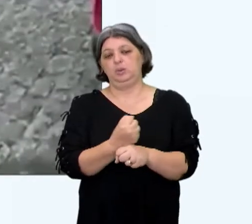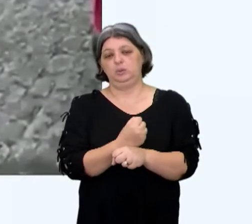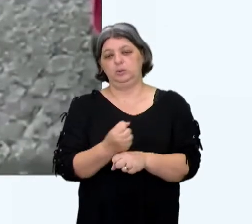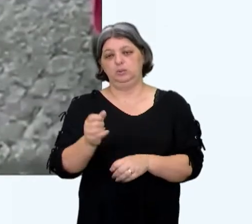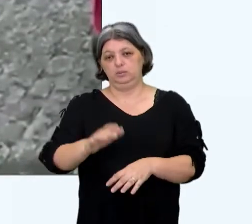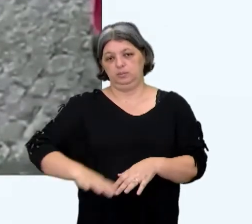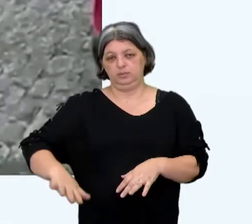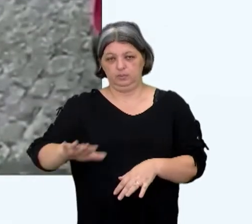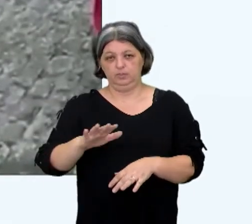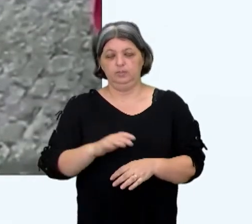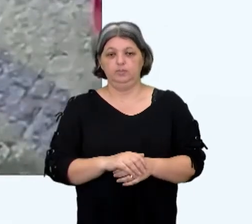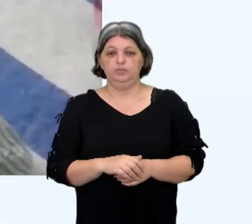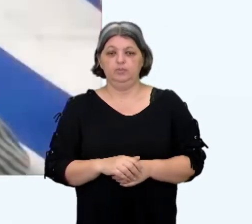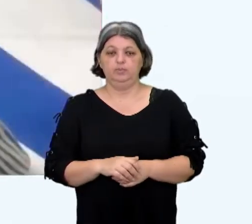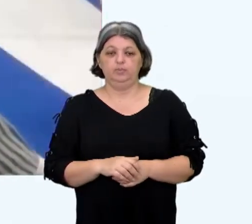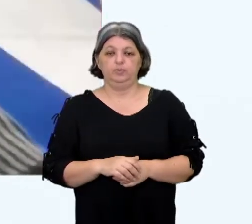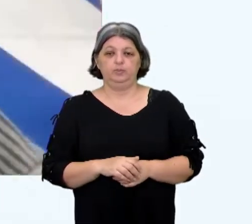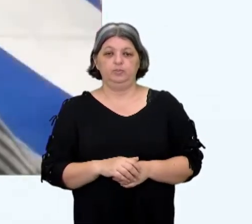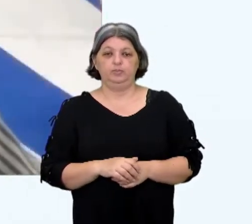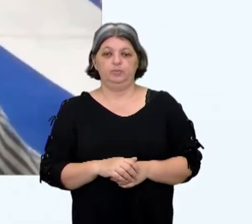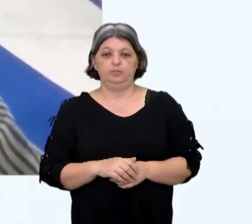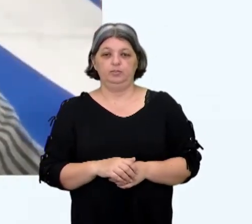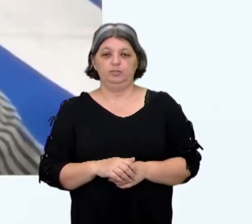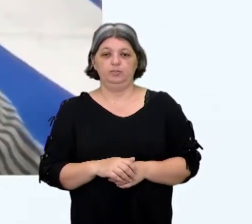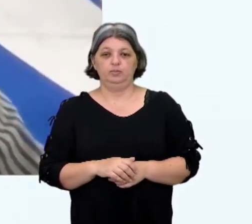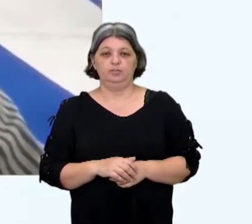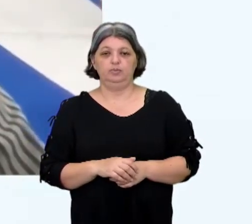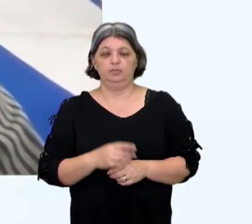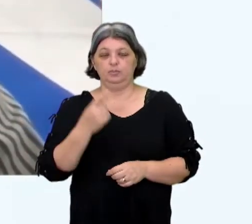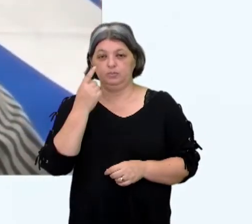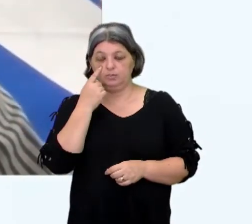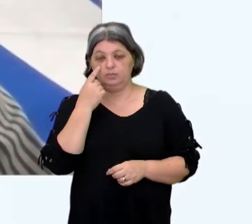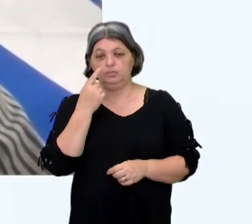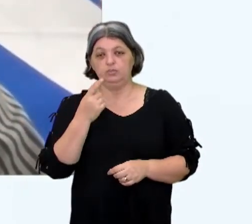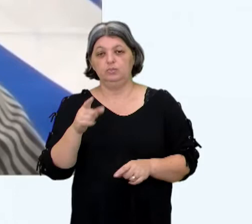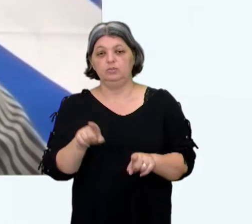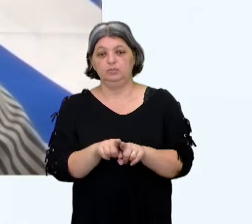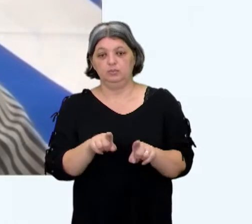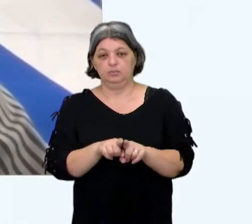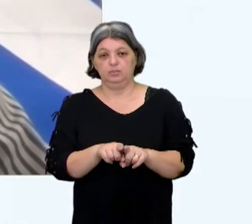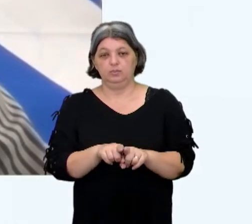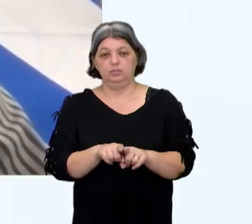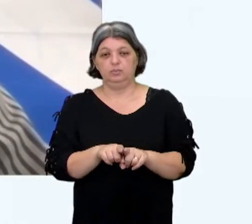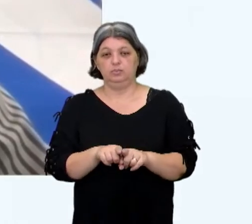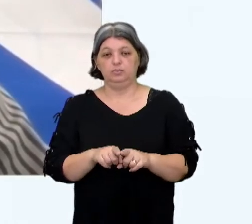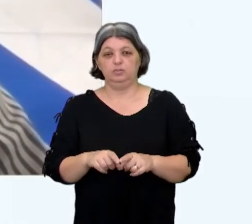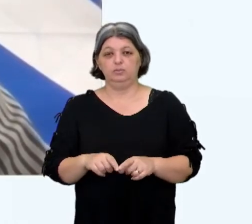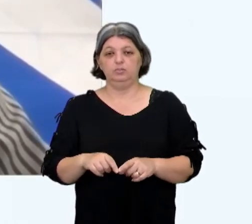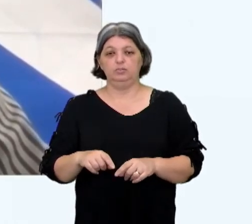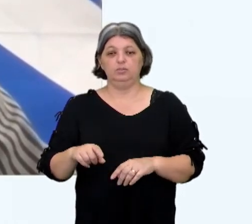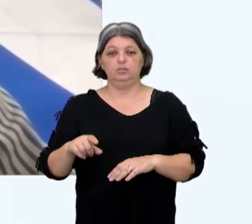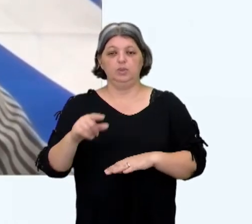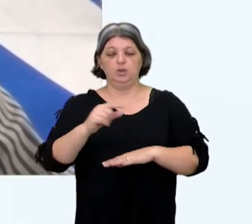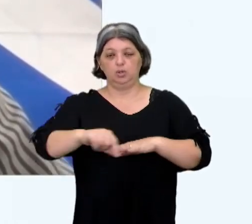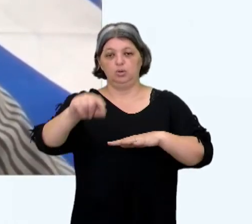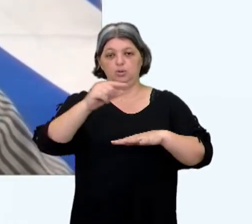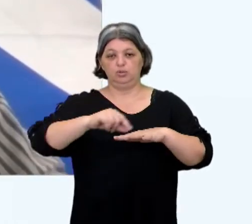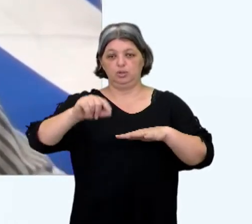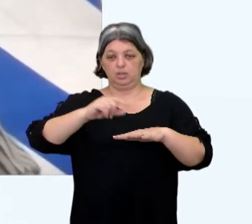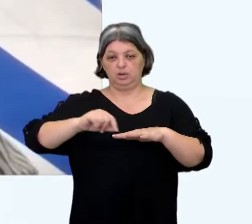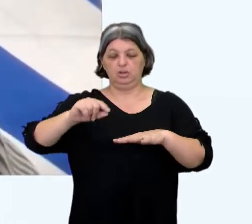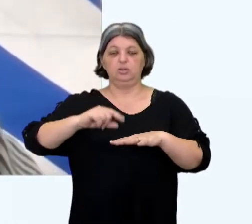maior retrabalhado, quando os continentes africanos e o continente americano